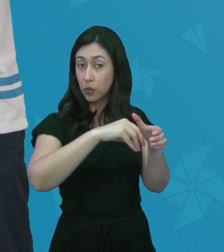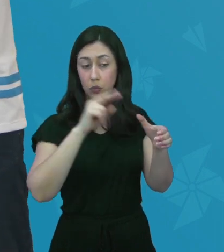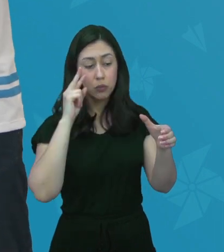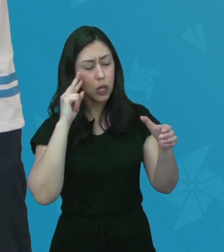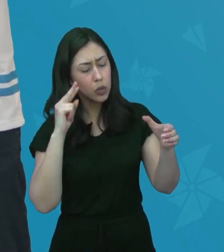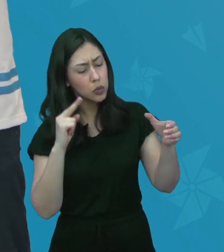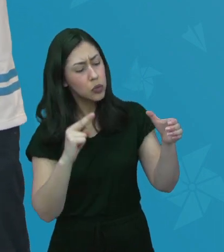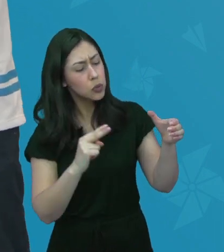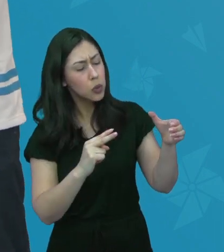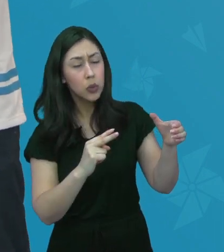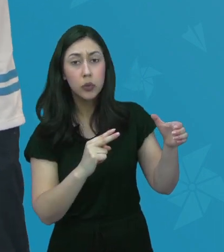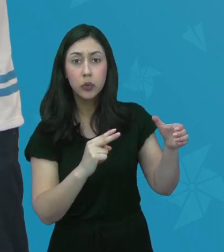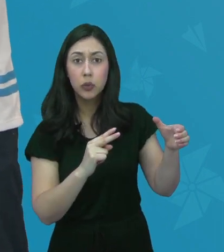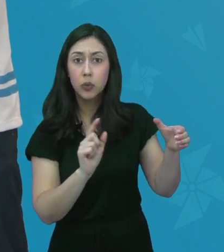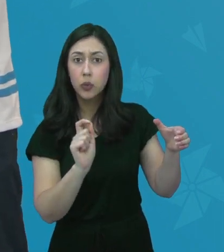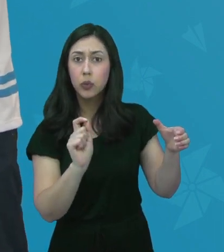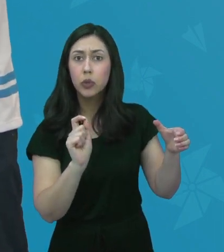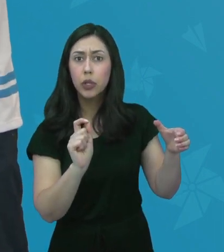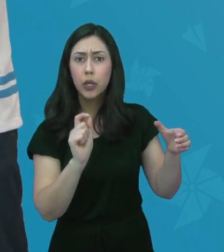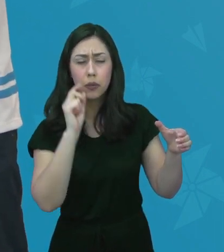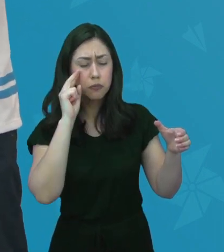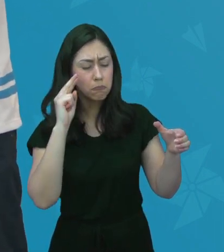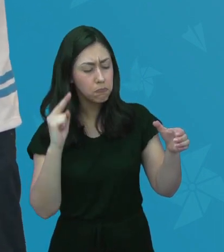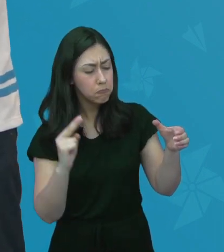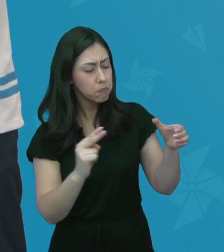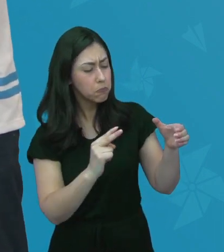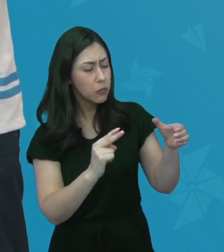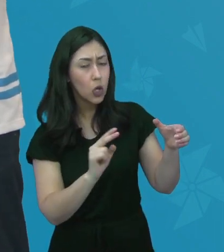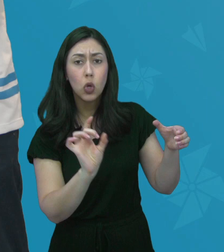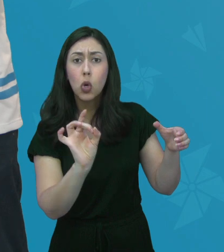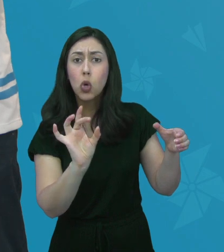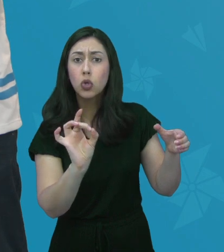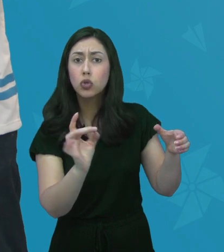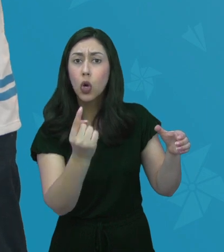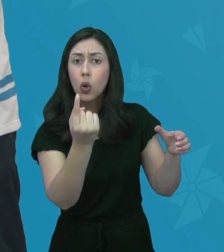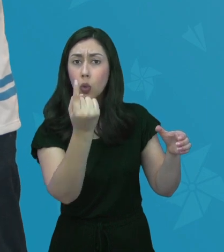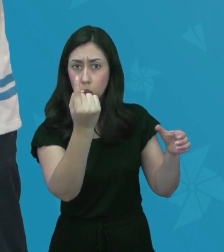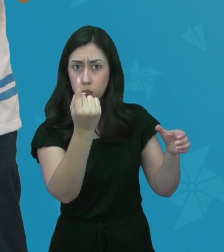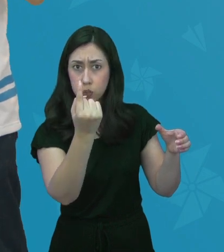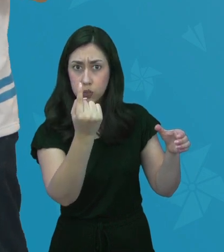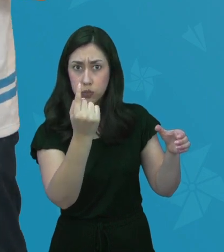tem que ser visual de uma massa única.